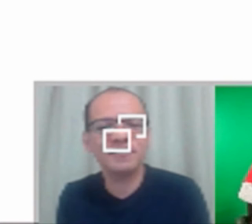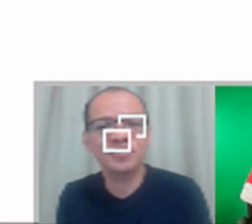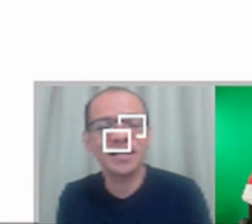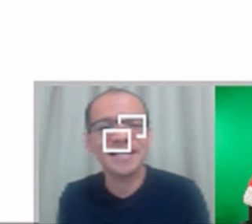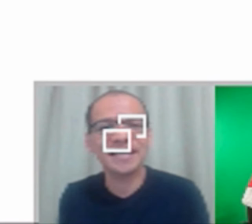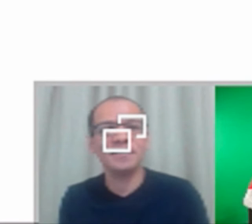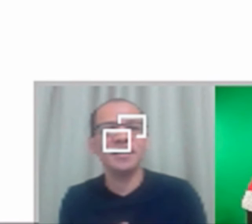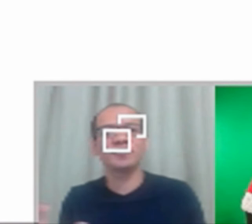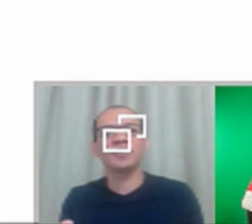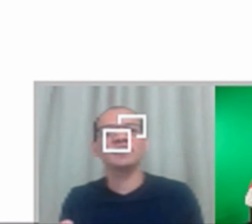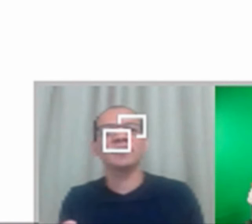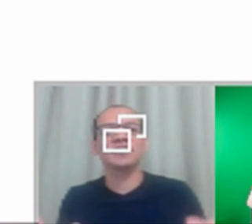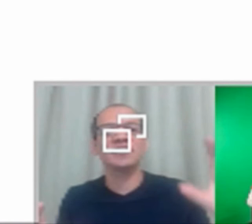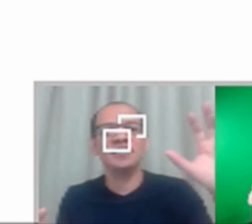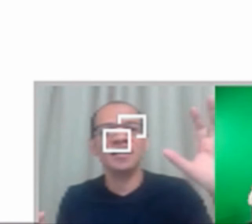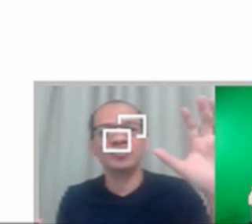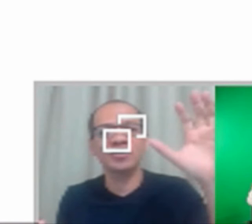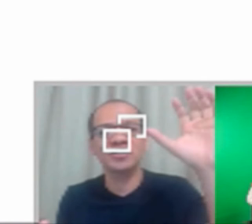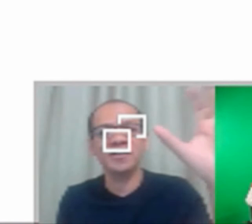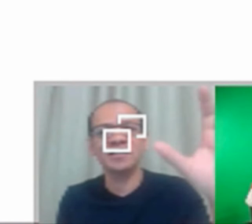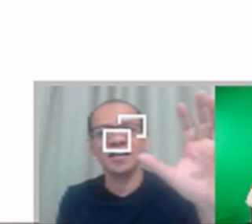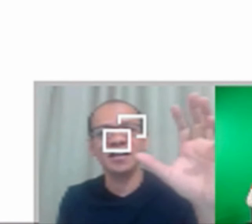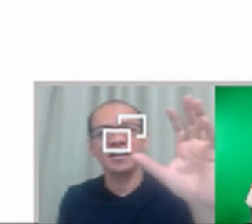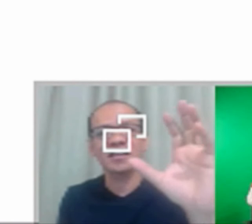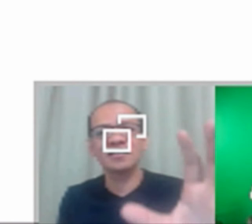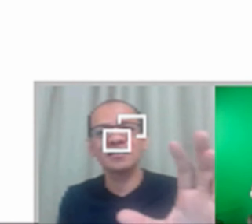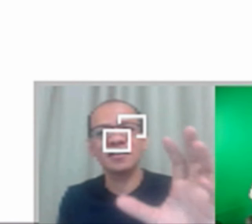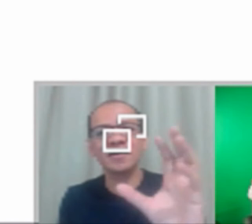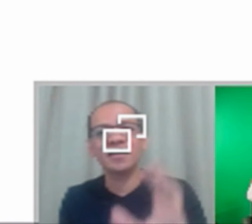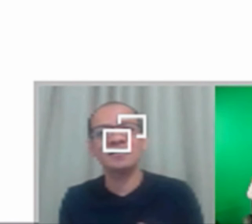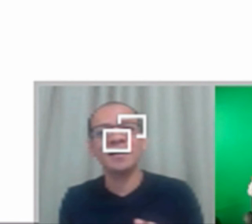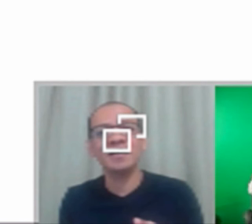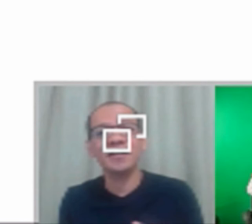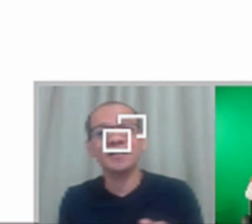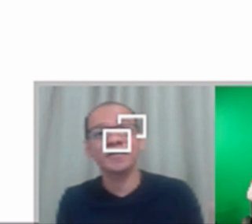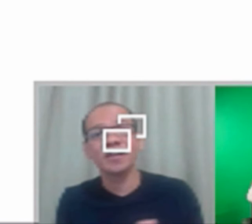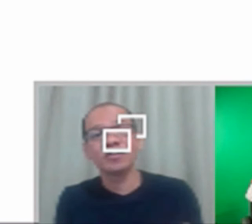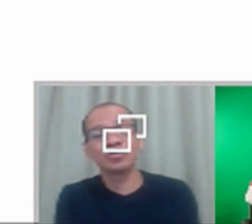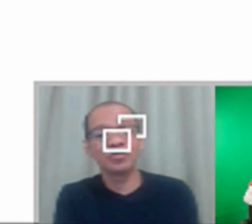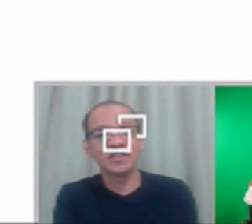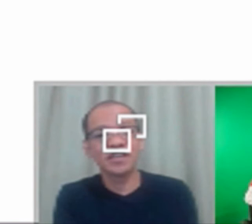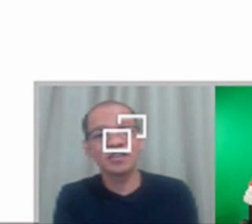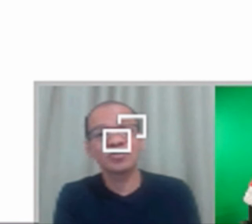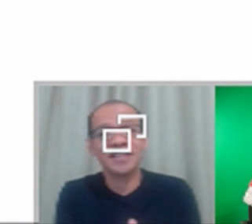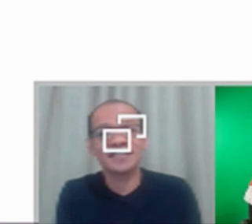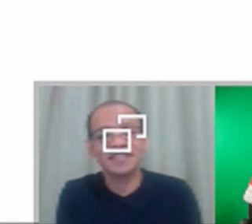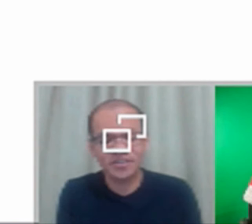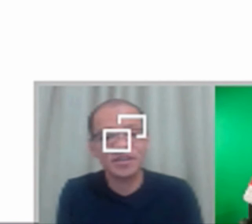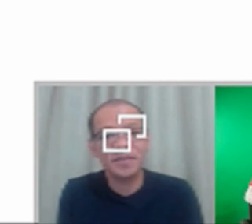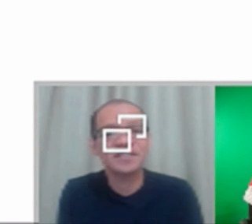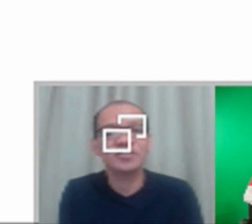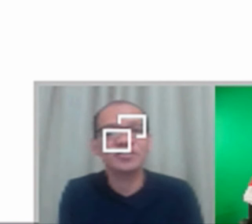não conseguia visualizar claramente, por exemplo, assim, 15 questões de física, 15 de química e 15 de matemática. Nos últimos 2